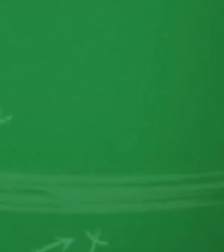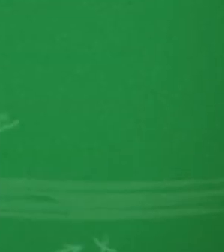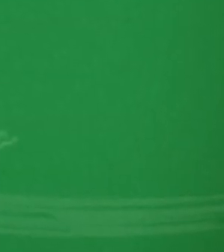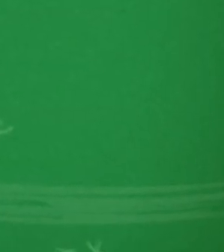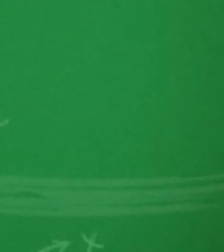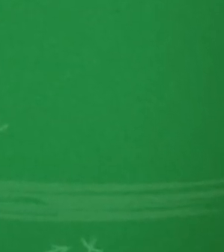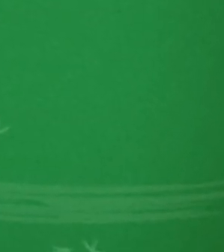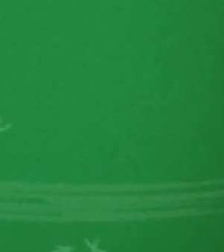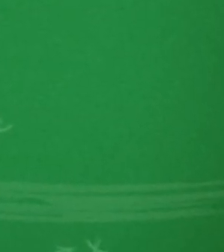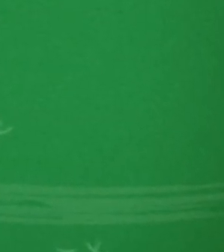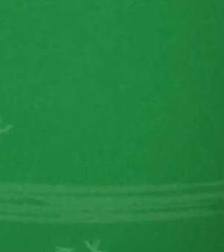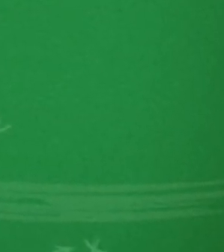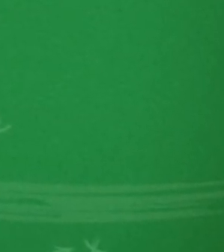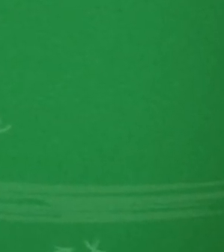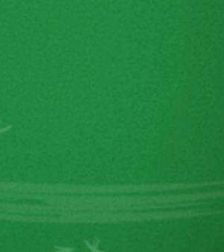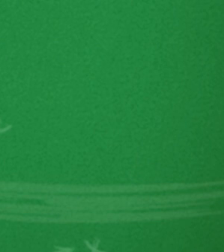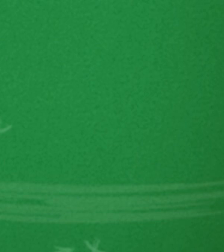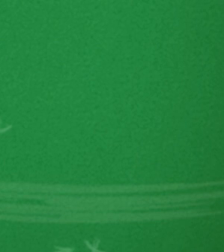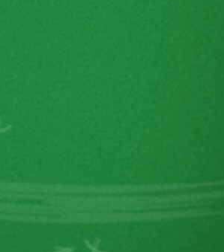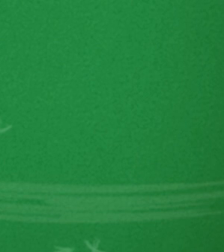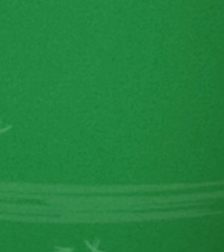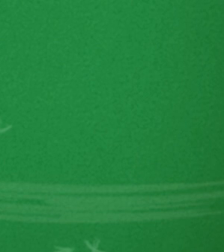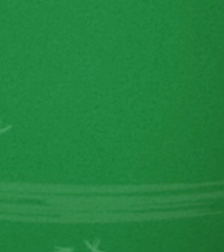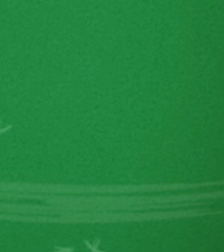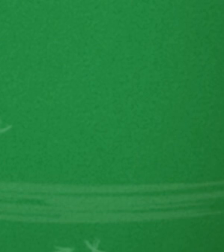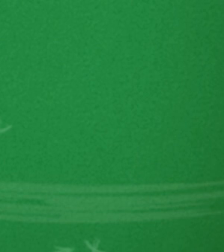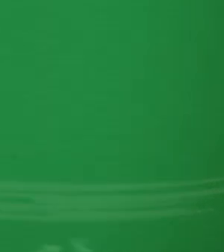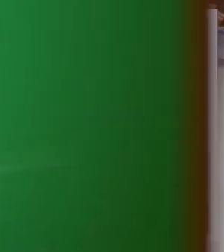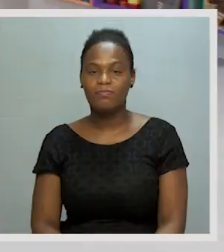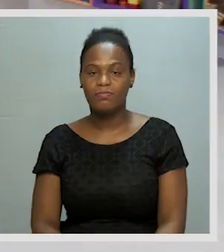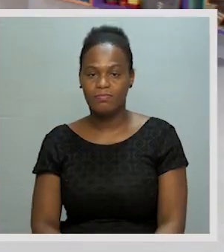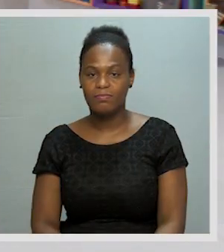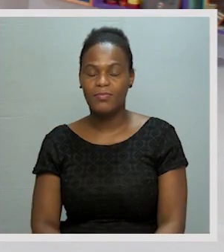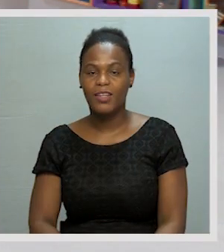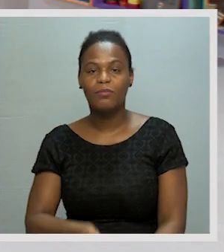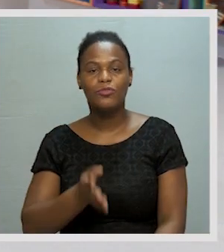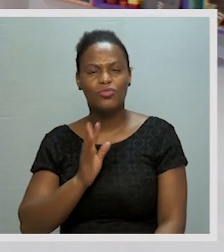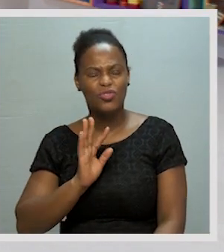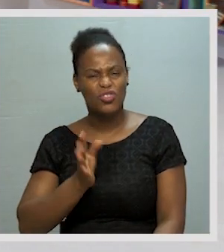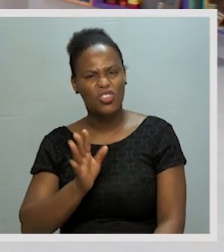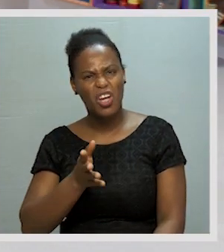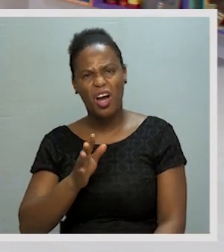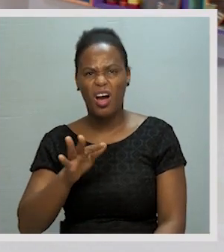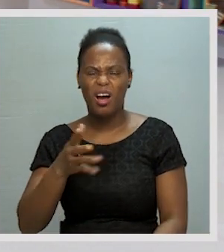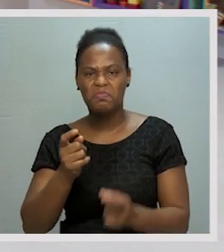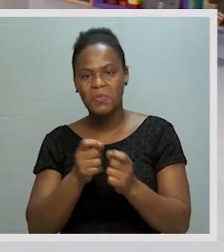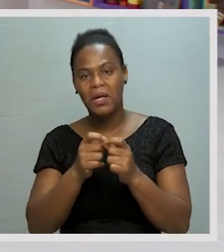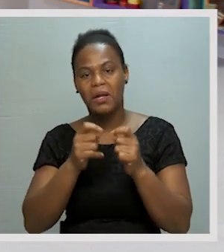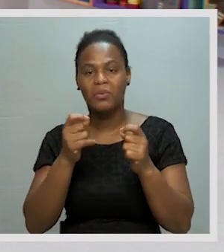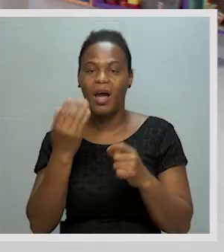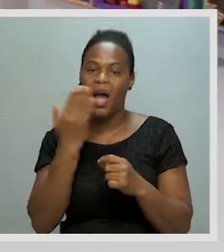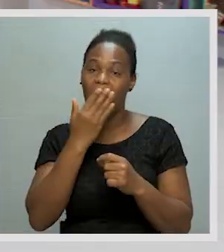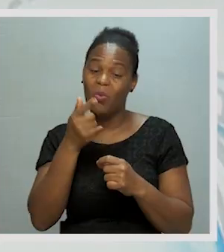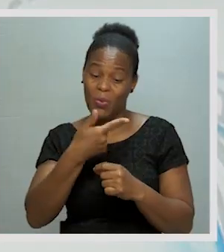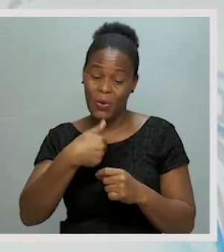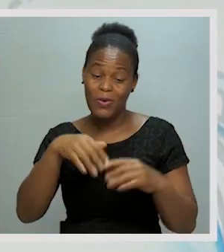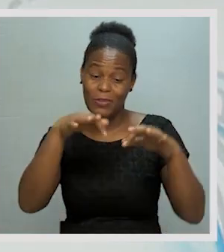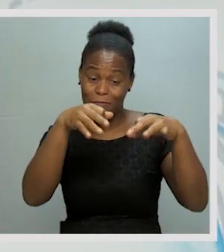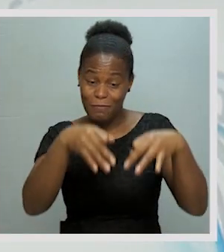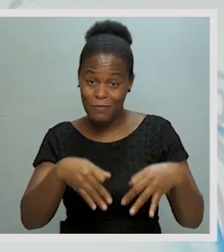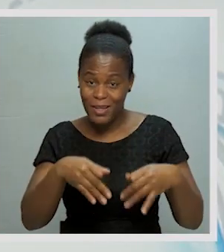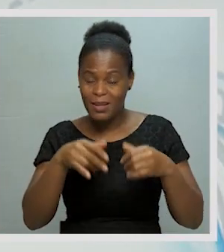10 mais, quanto é que dá? 100. 10 mais 90. Isso mesmo. Então, 10